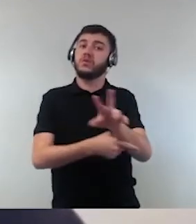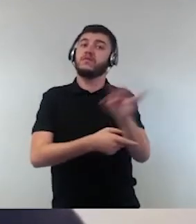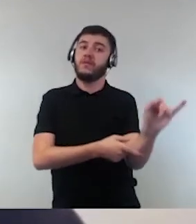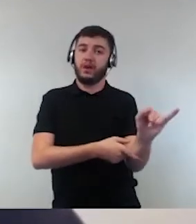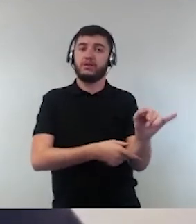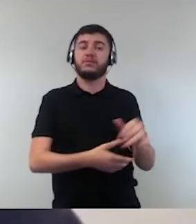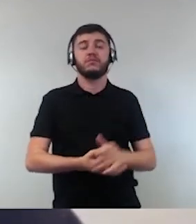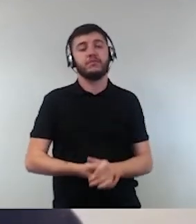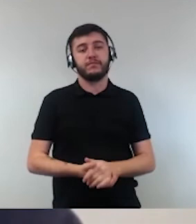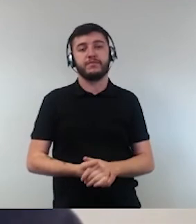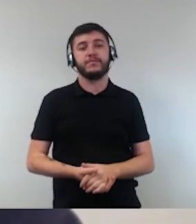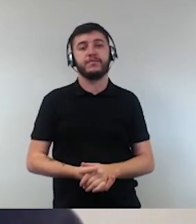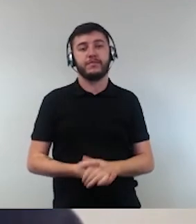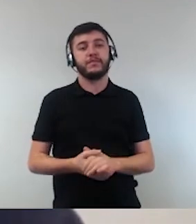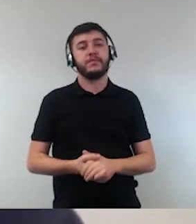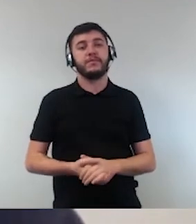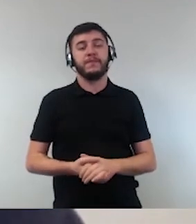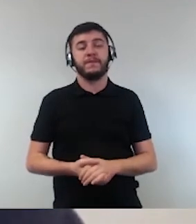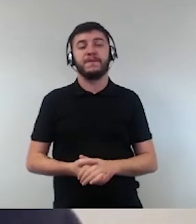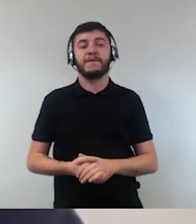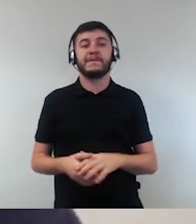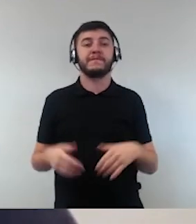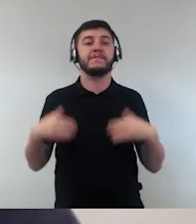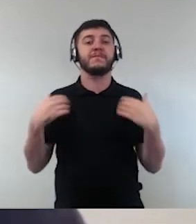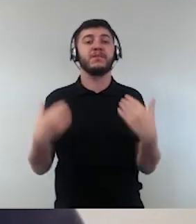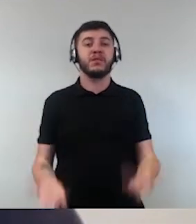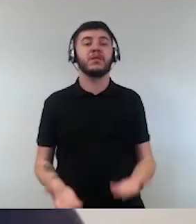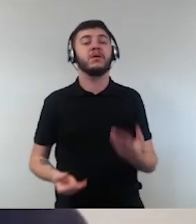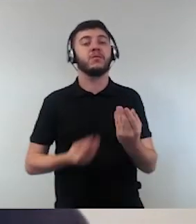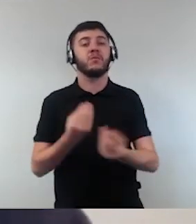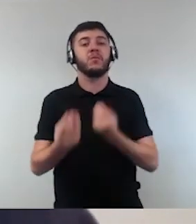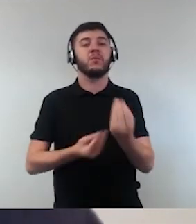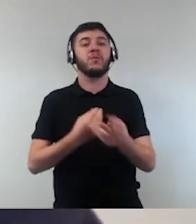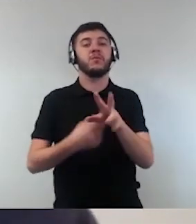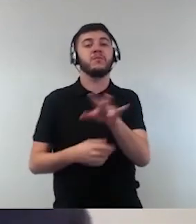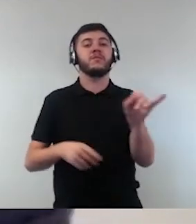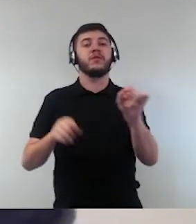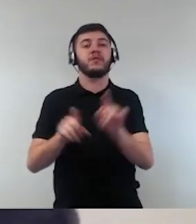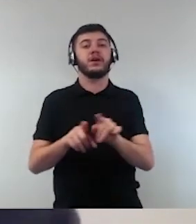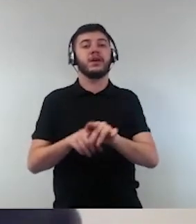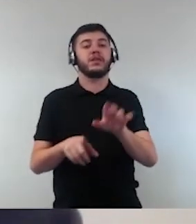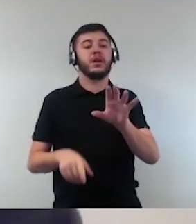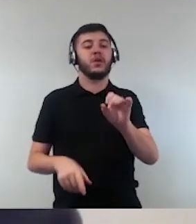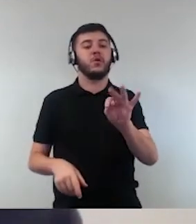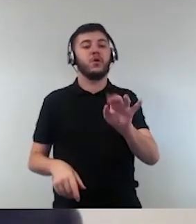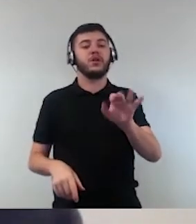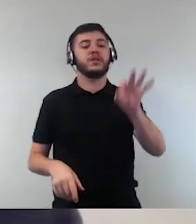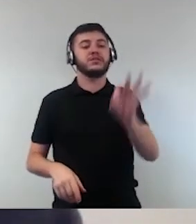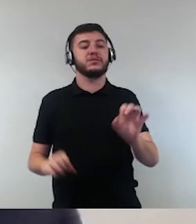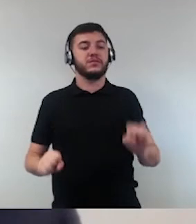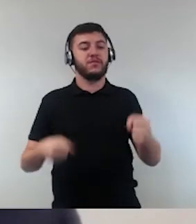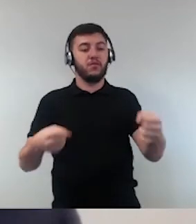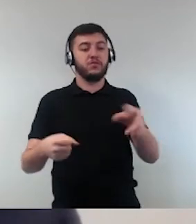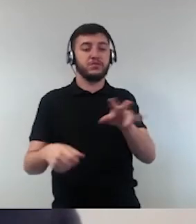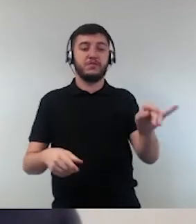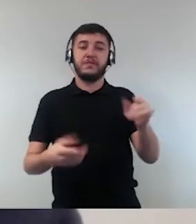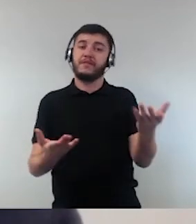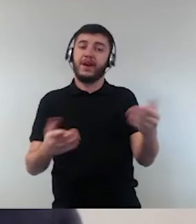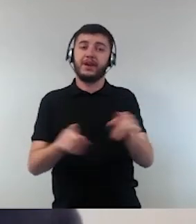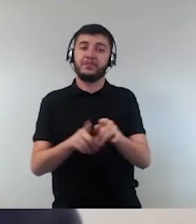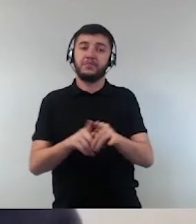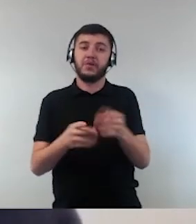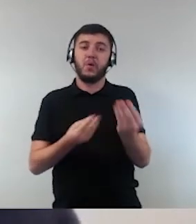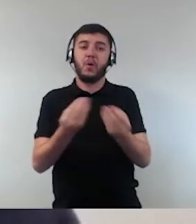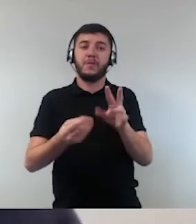travada, certamente. Em que medida entraria essa cota de esforço que eu disse agora há pouco? Então, isso certamente